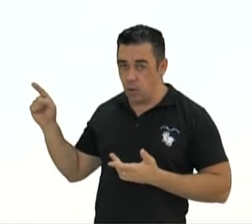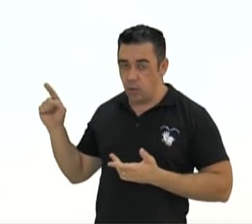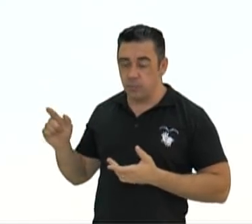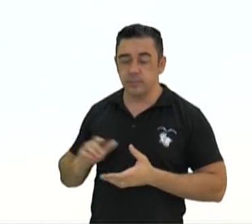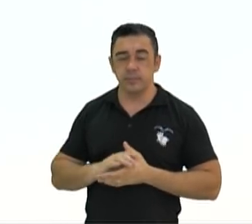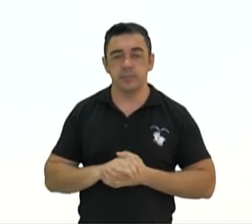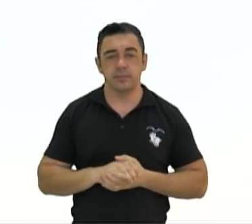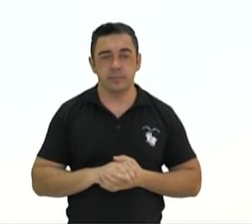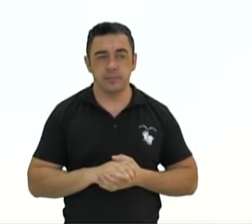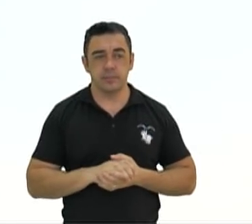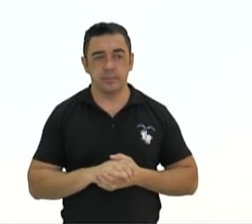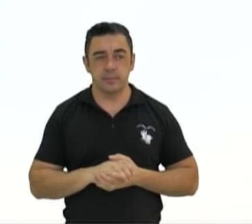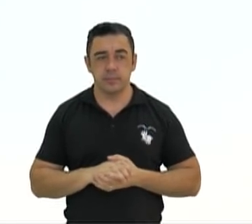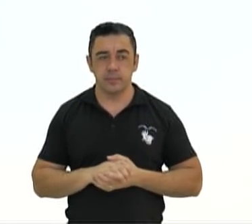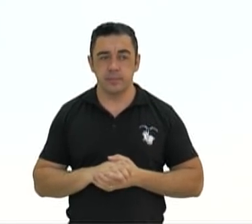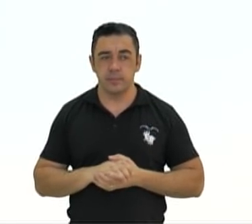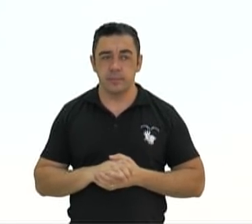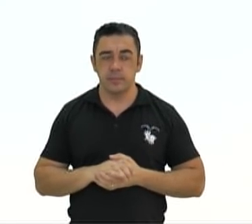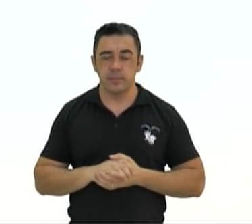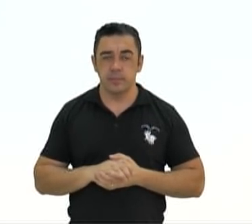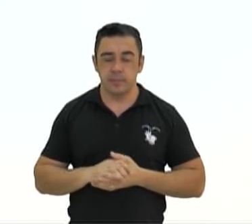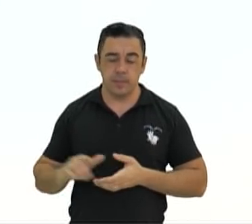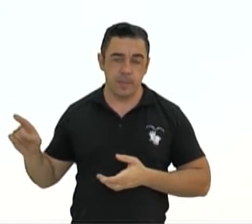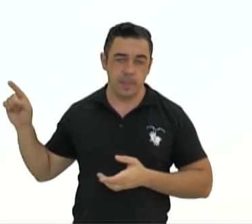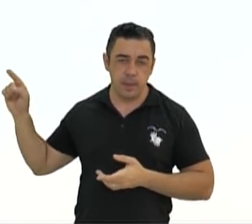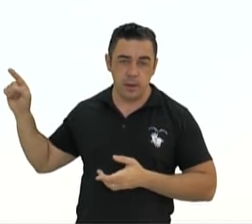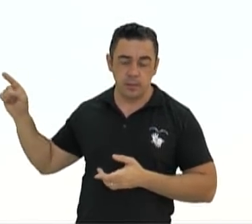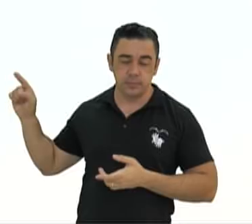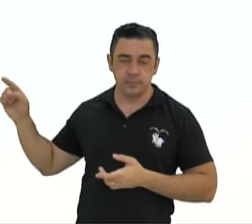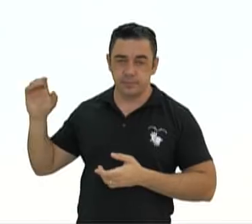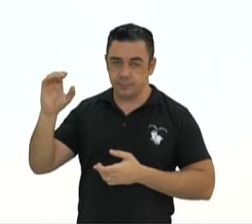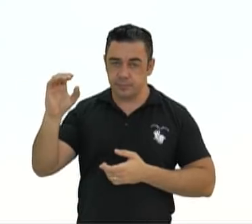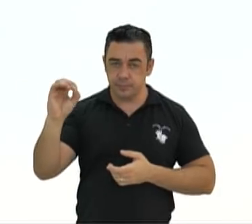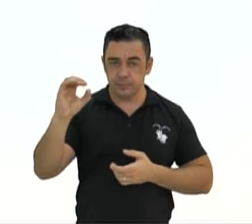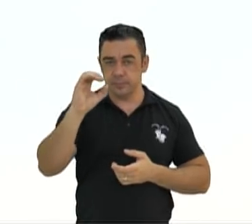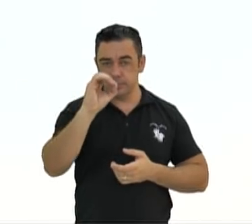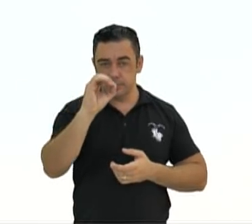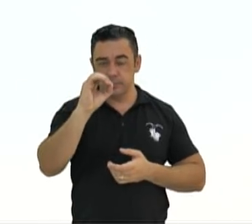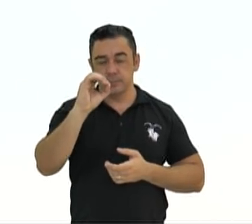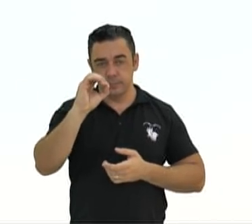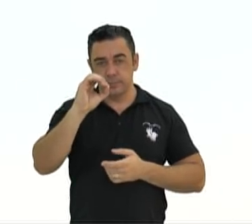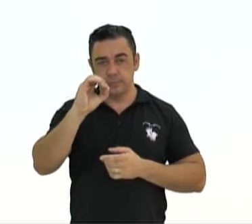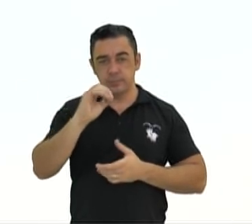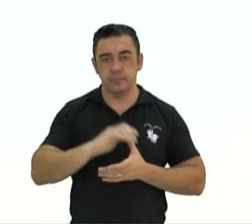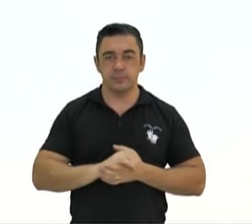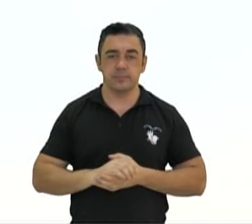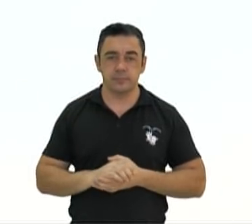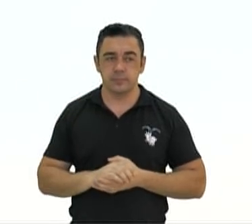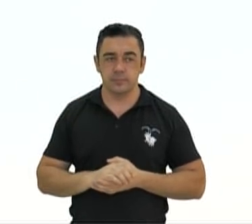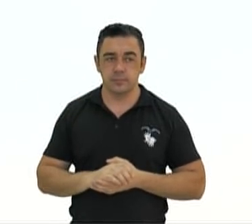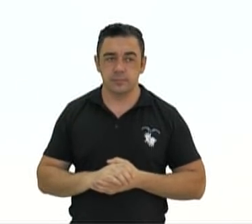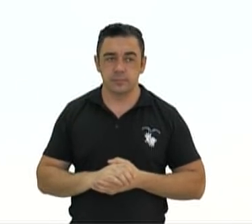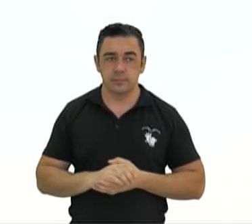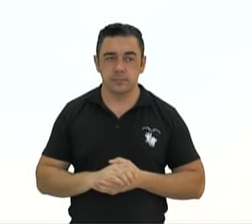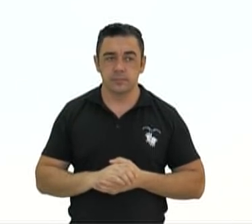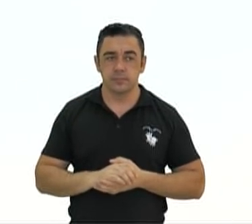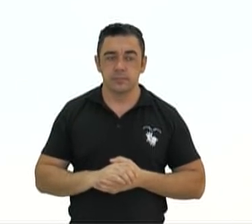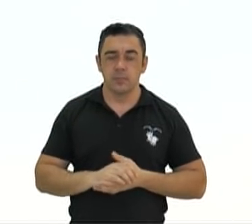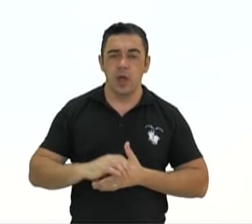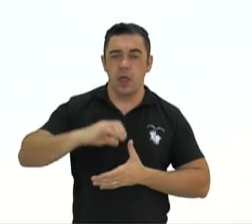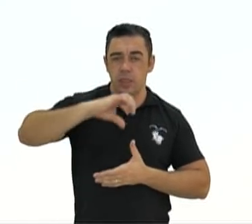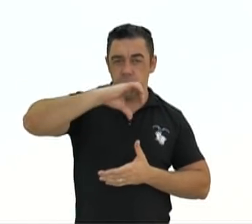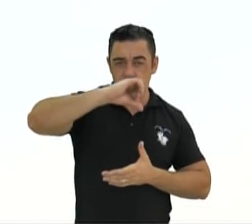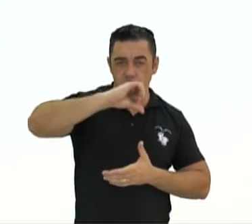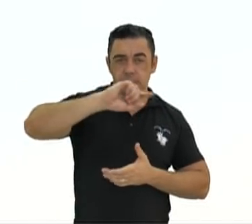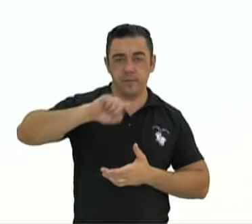ó. Casa em branco completa com 0, faltou uma vírgula, completa com a vírgula também. 6 mais